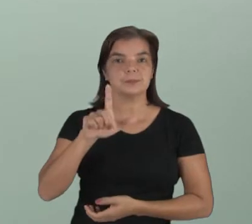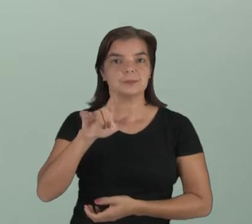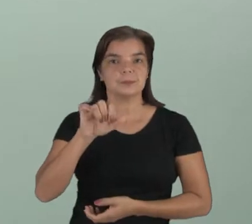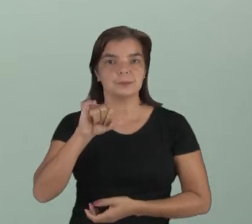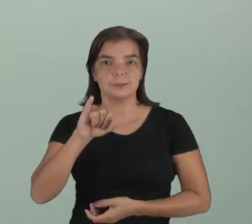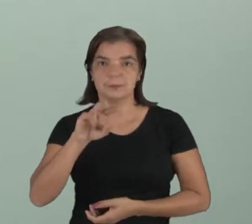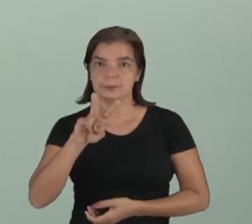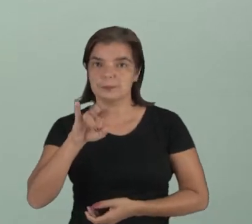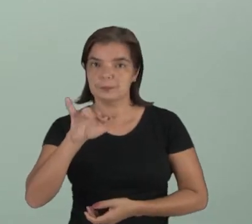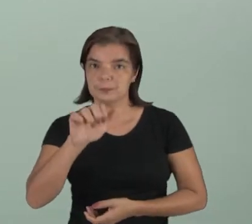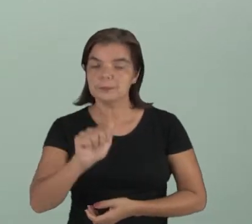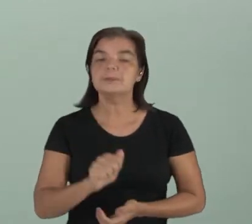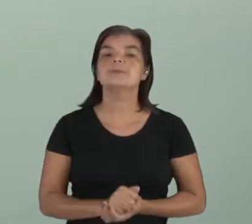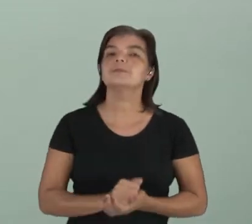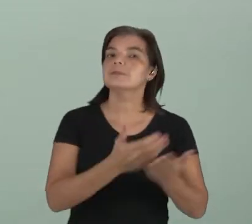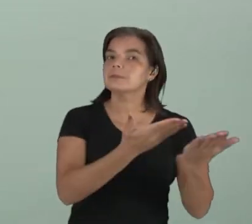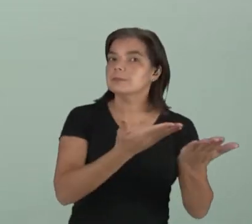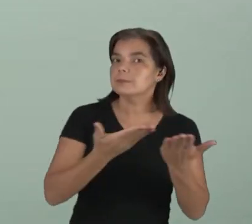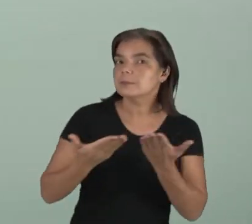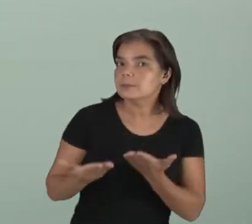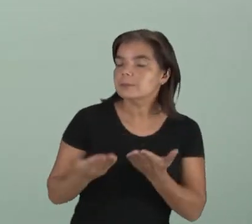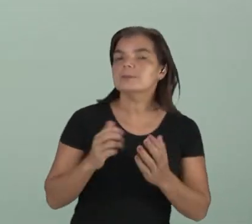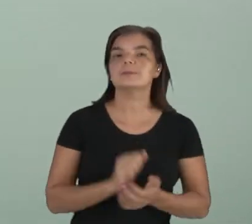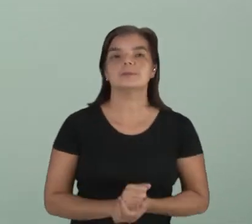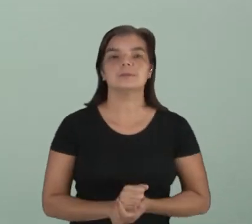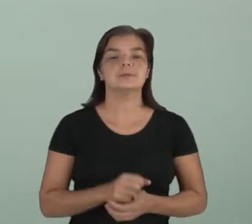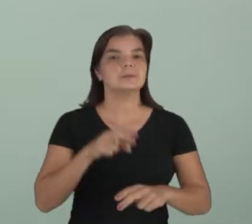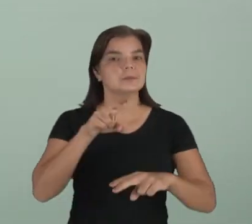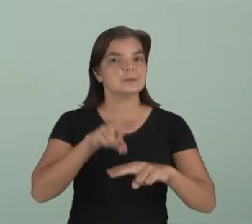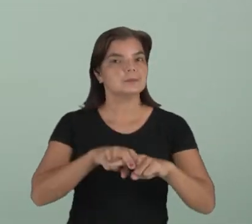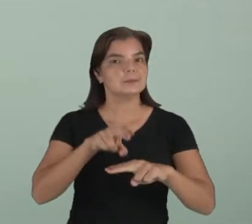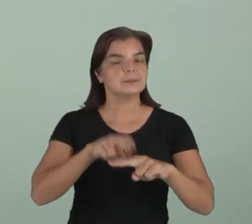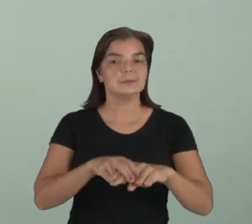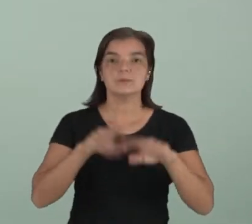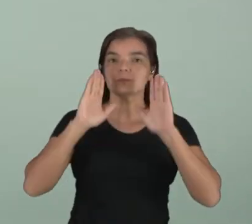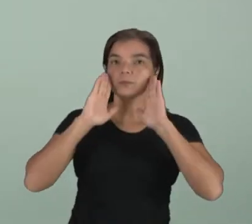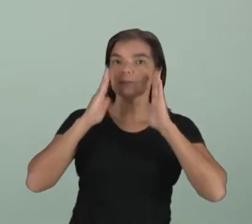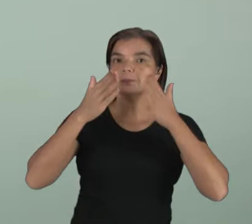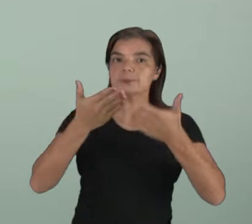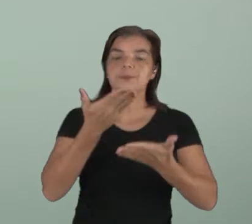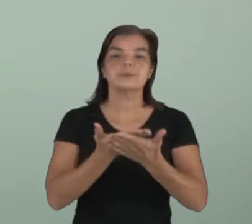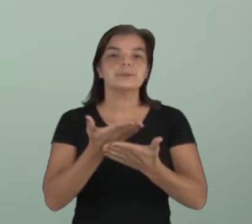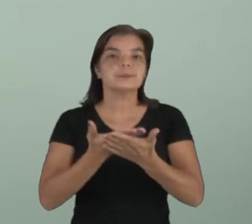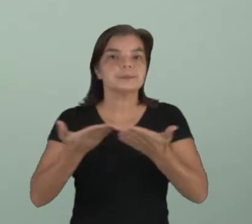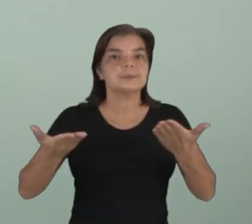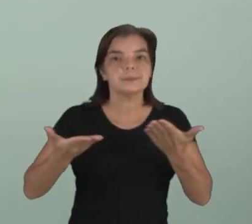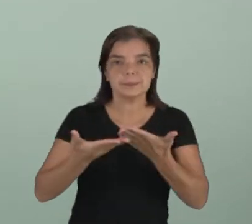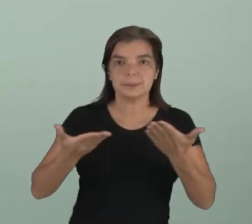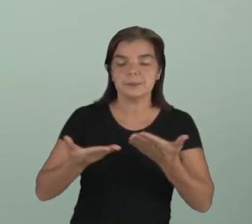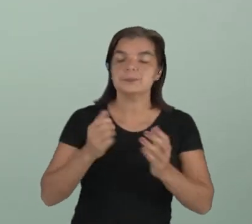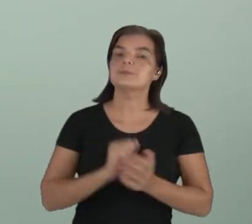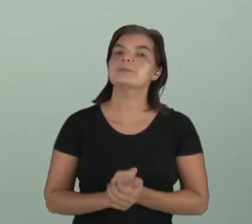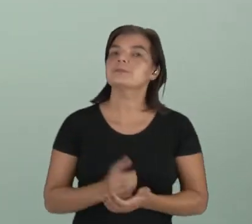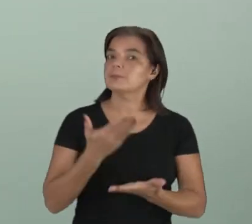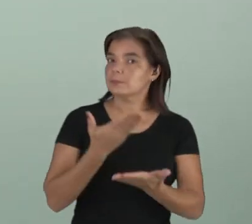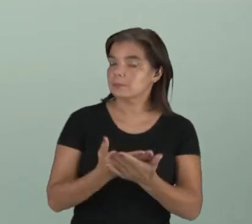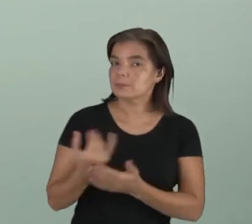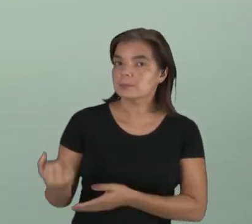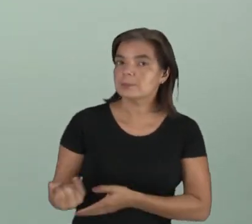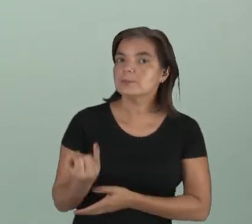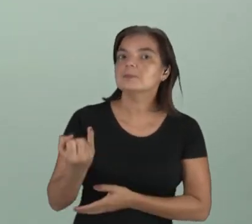Elívia Soares e eu convido-os a se sentarem, a se concentrarem nesta aula de hoje, uma aula